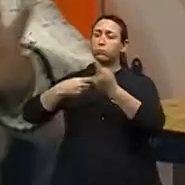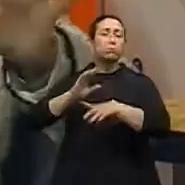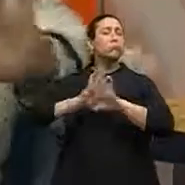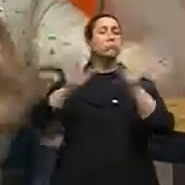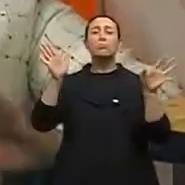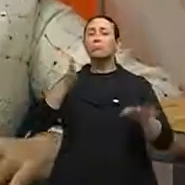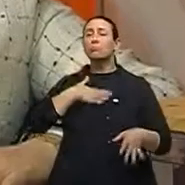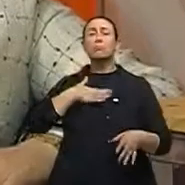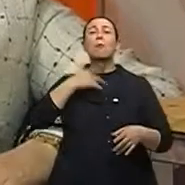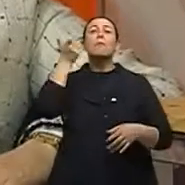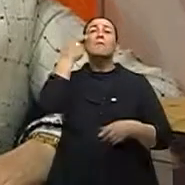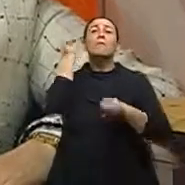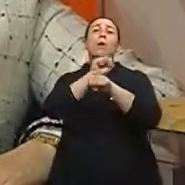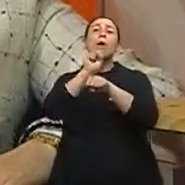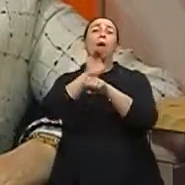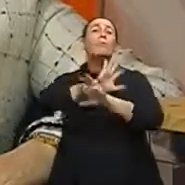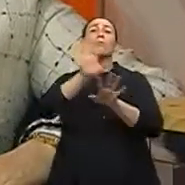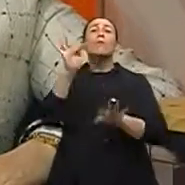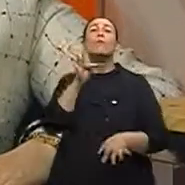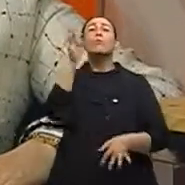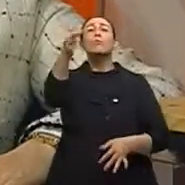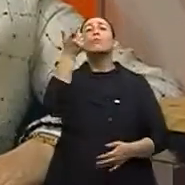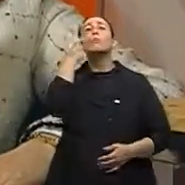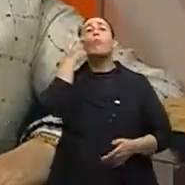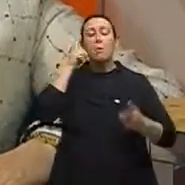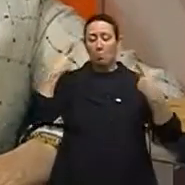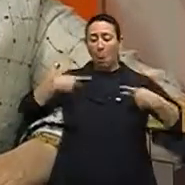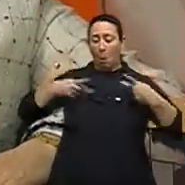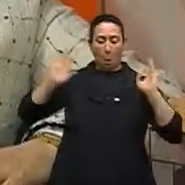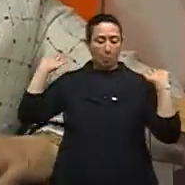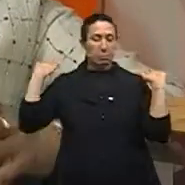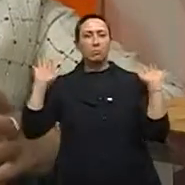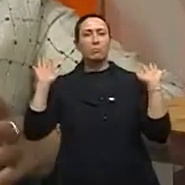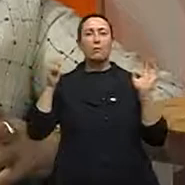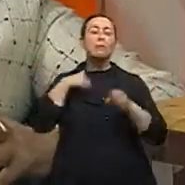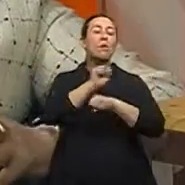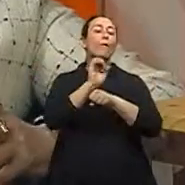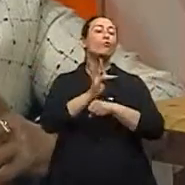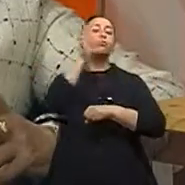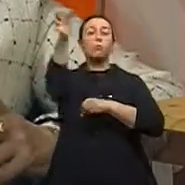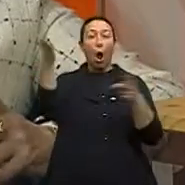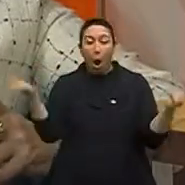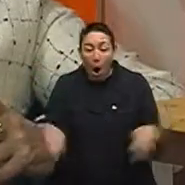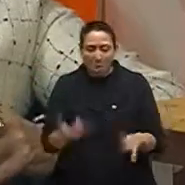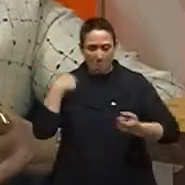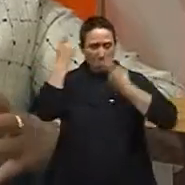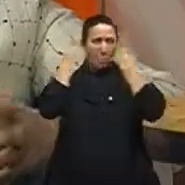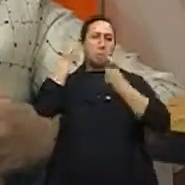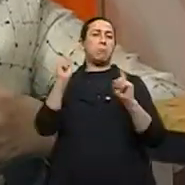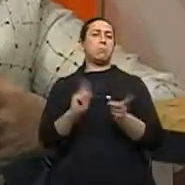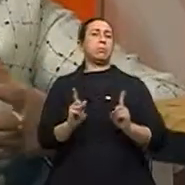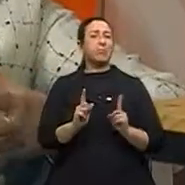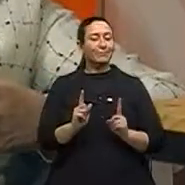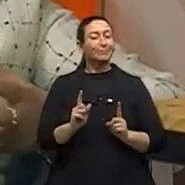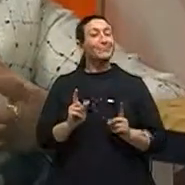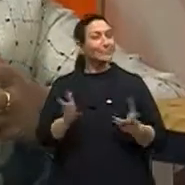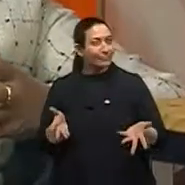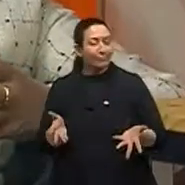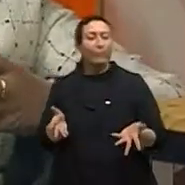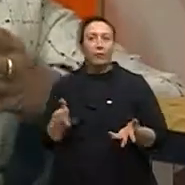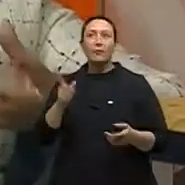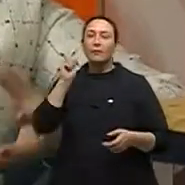e no teu tempo certo tu morre e a gente sabe nesse livro eu falo primeiro sobre essa questão da da identidade como é